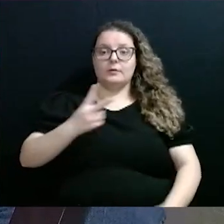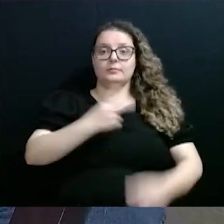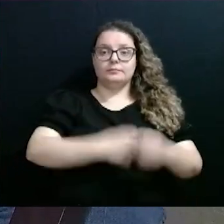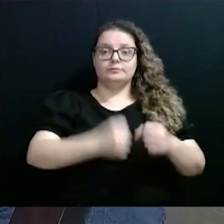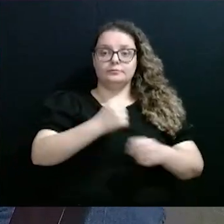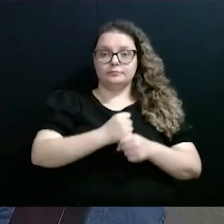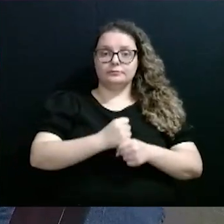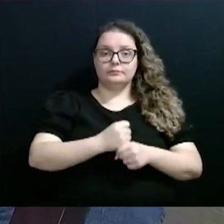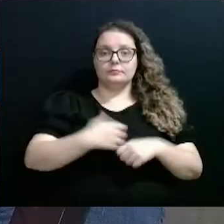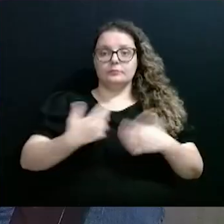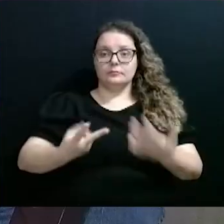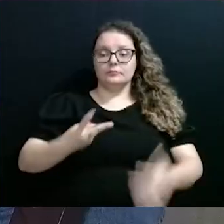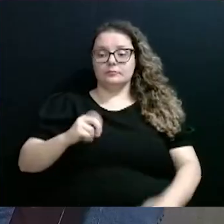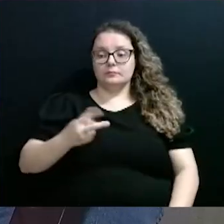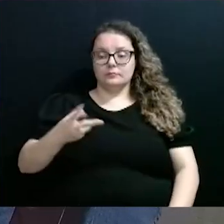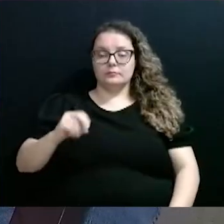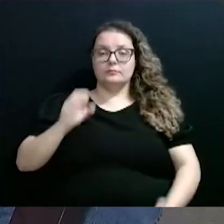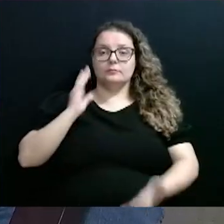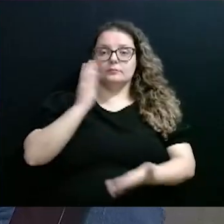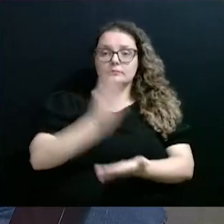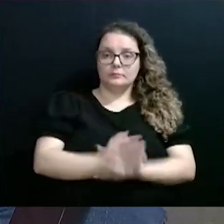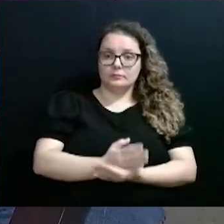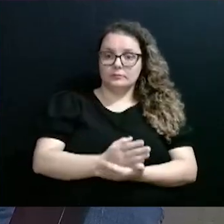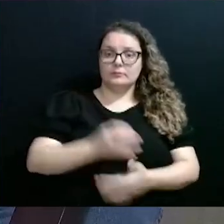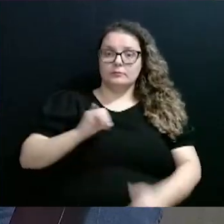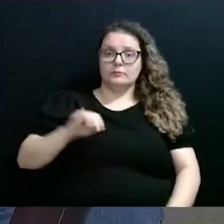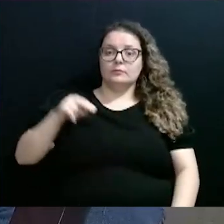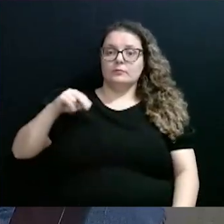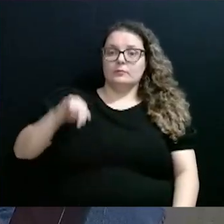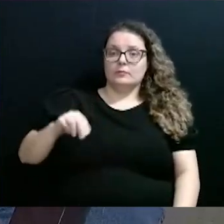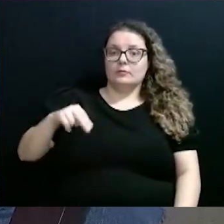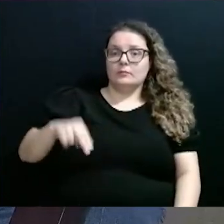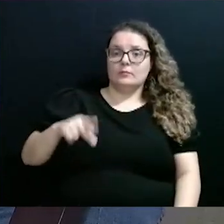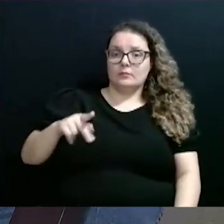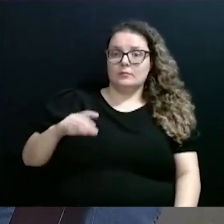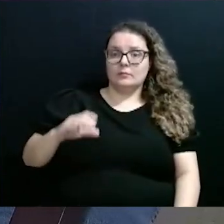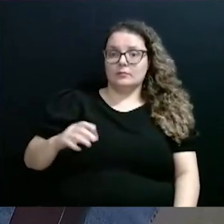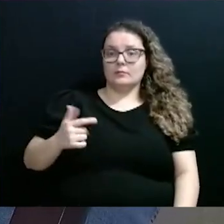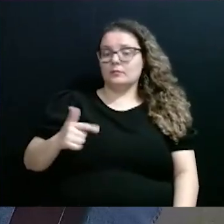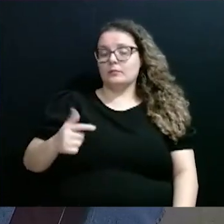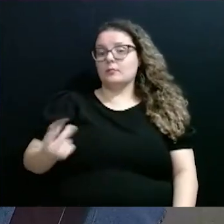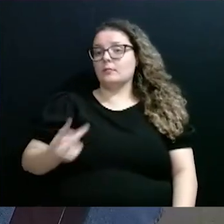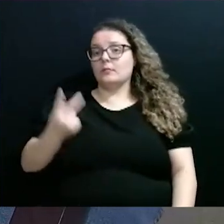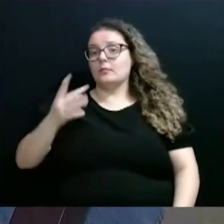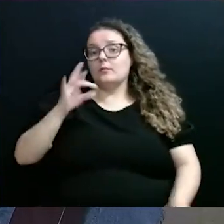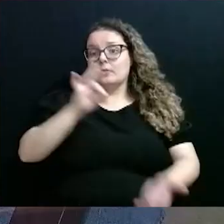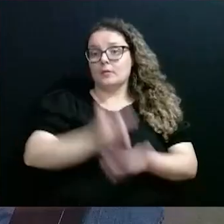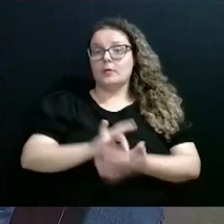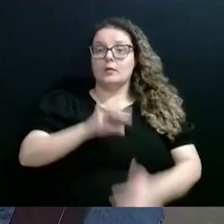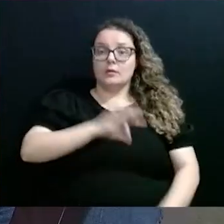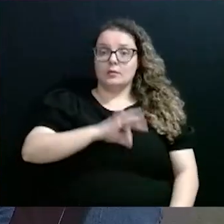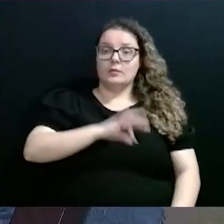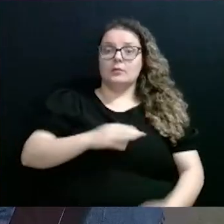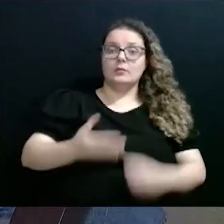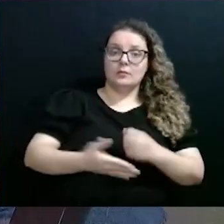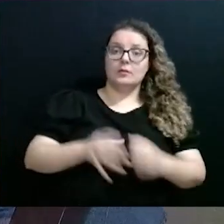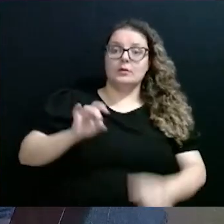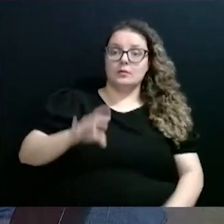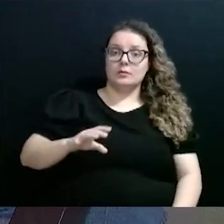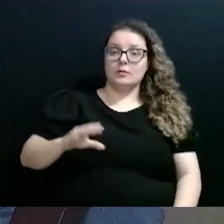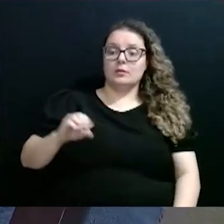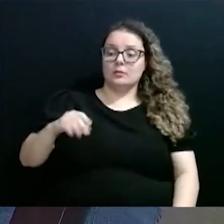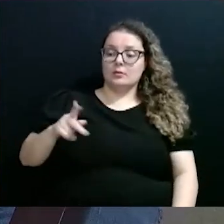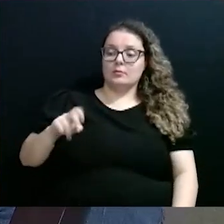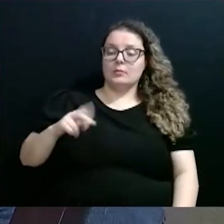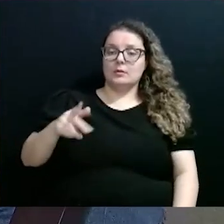isso parou, passou a ser só o INPC, portanto, não houve a valorização real do salário mínimo, era só a compensação